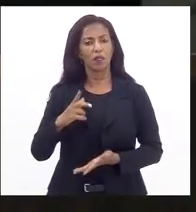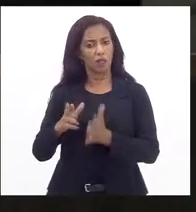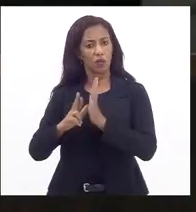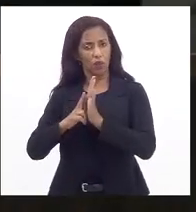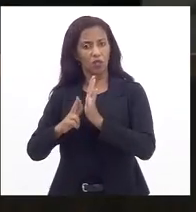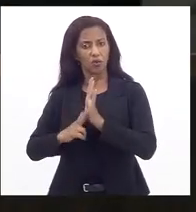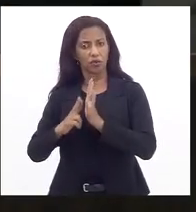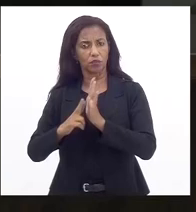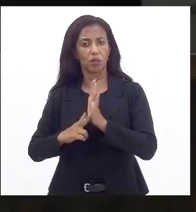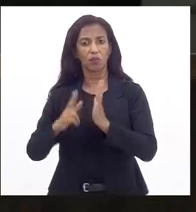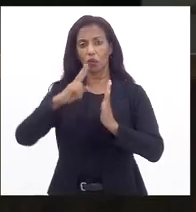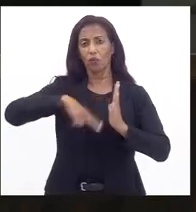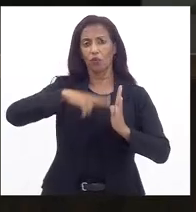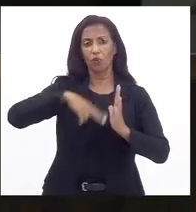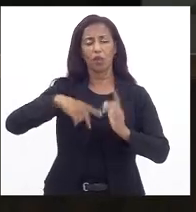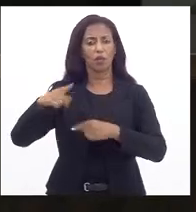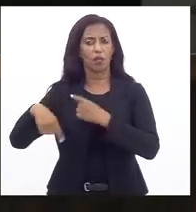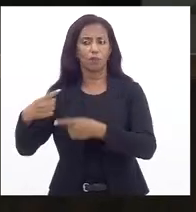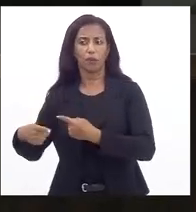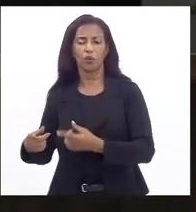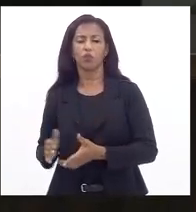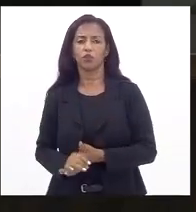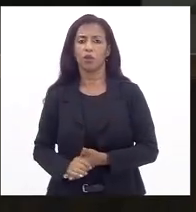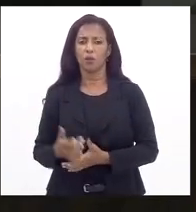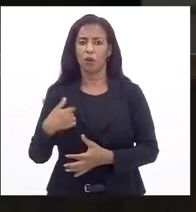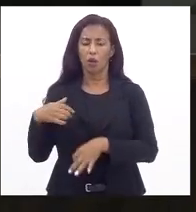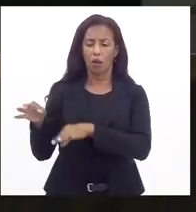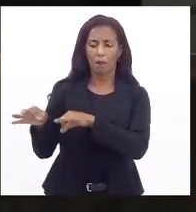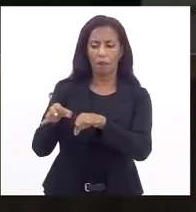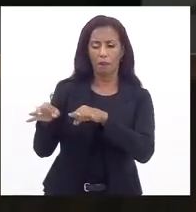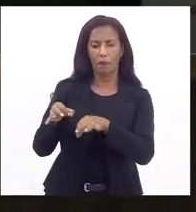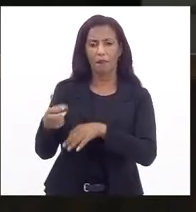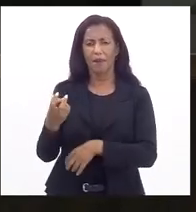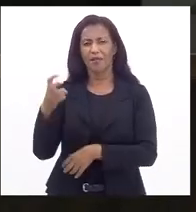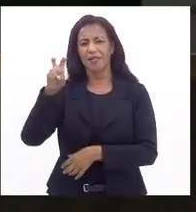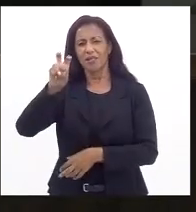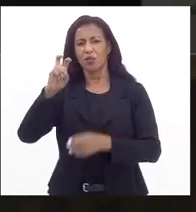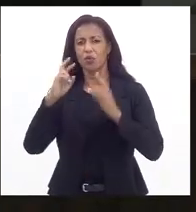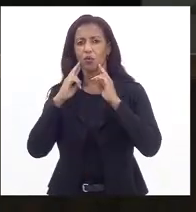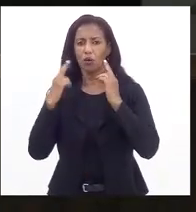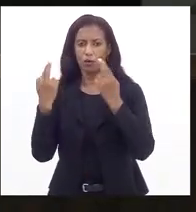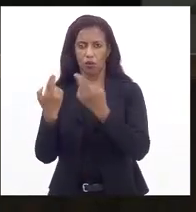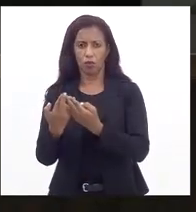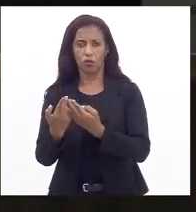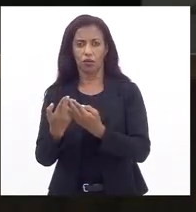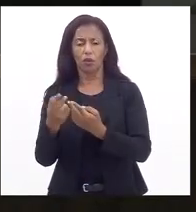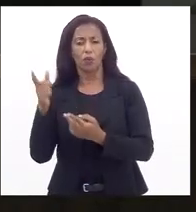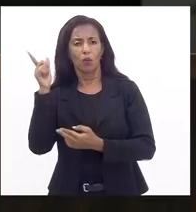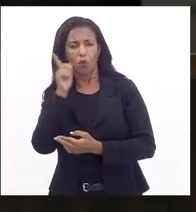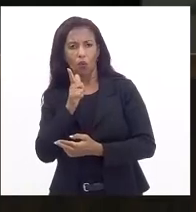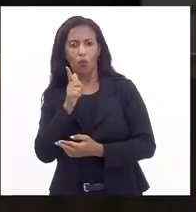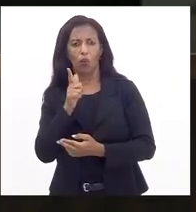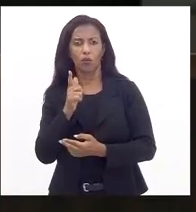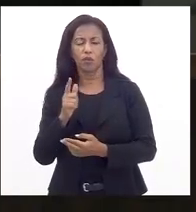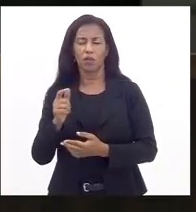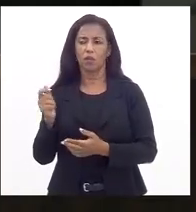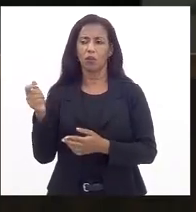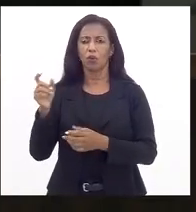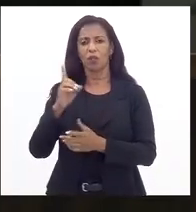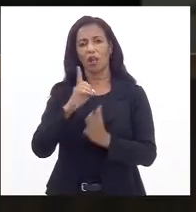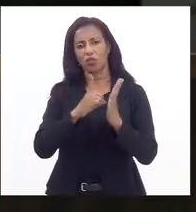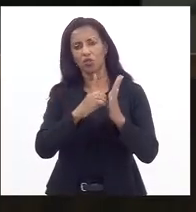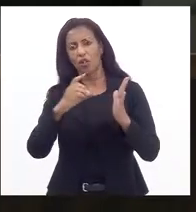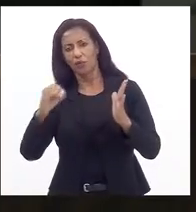Regimento que permite eu vou ler o depois nós fizemos mais cinco sessões somente para que a gente possa rodar o diário